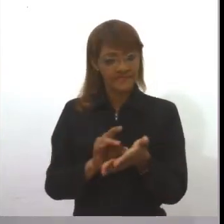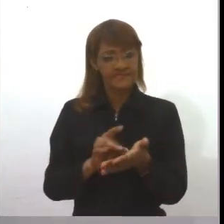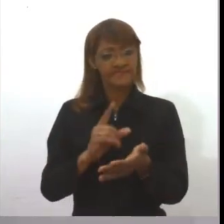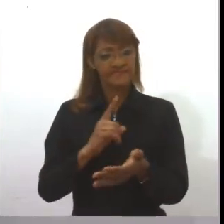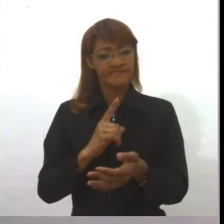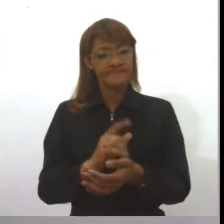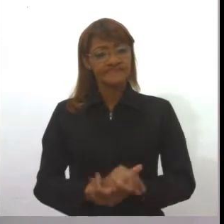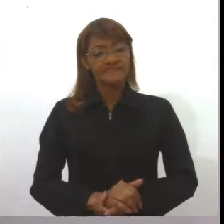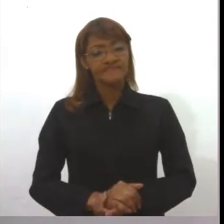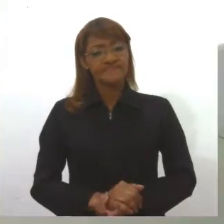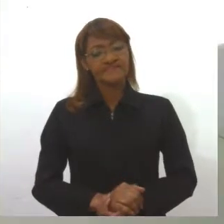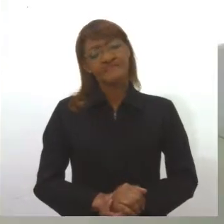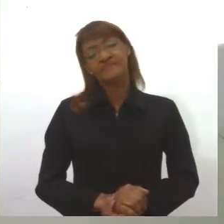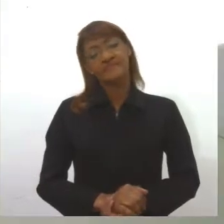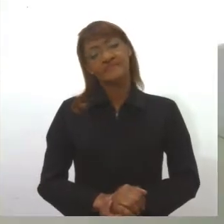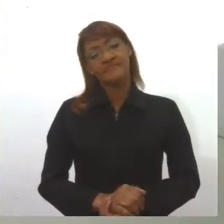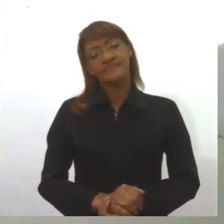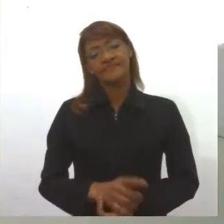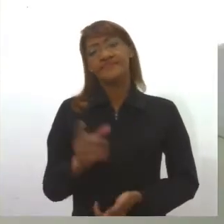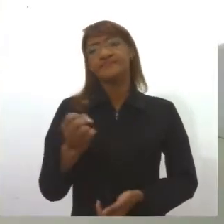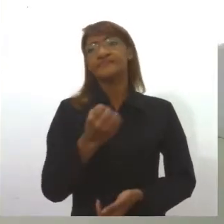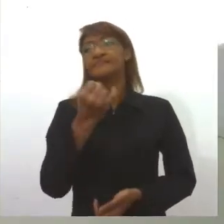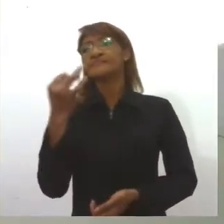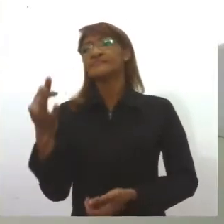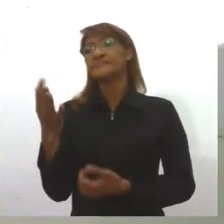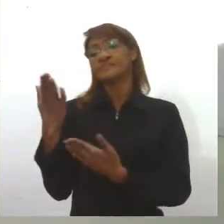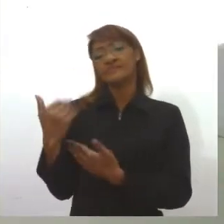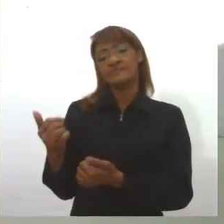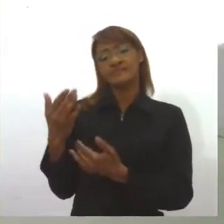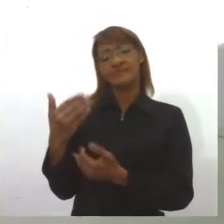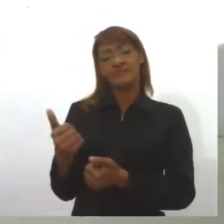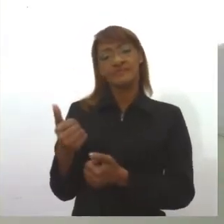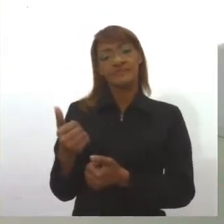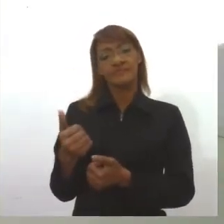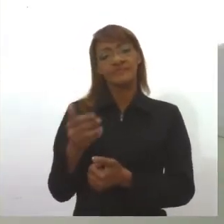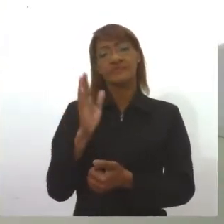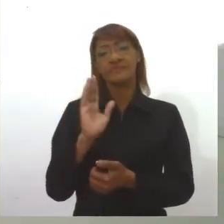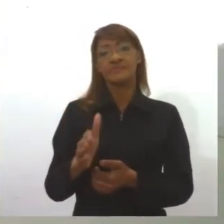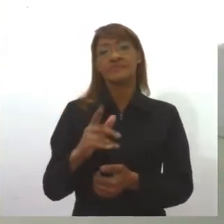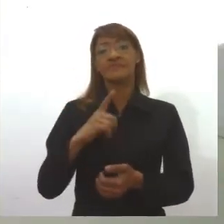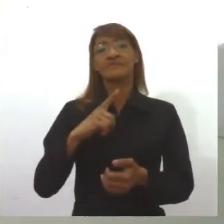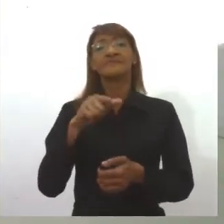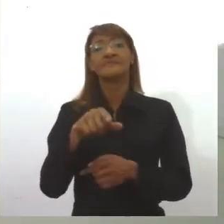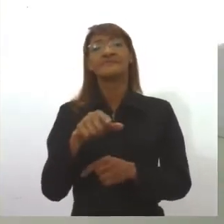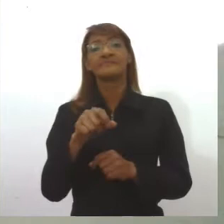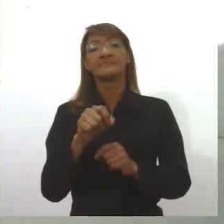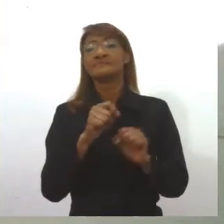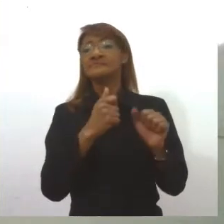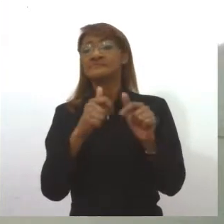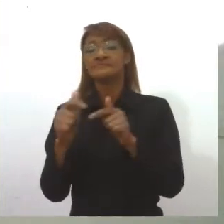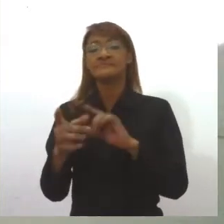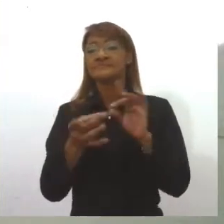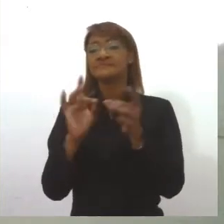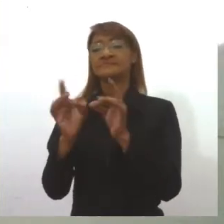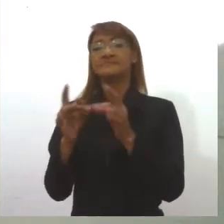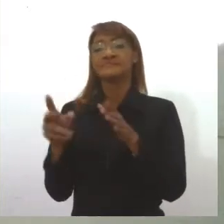semana. E cerca de quantos jovens vão participar, né, as atividades que vão estar sendo realizadas ao longo, né, dessa